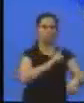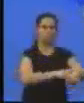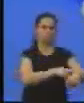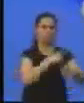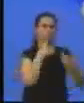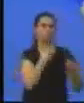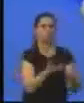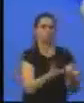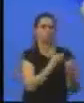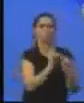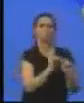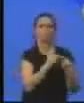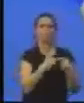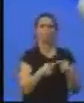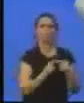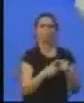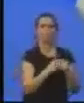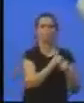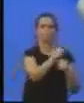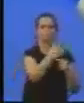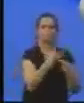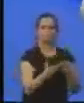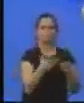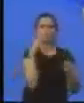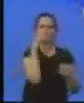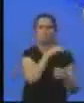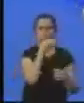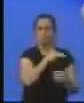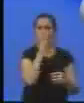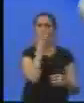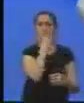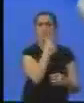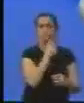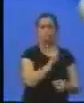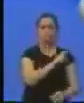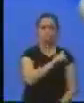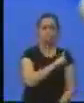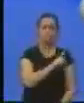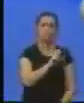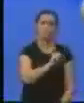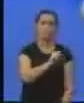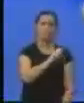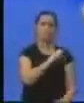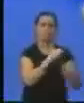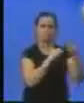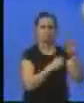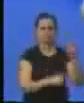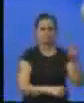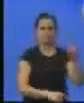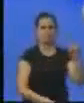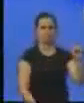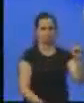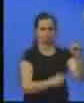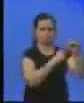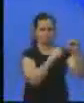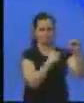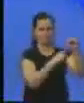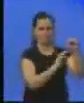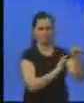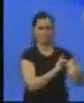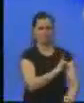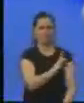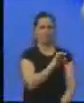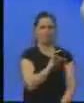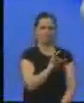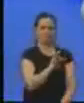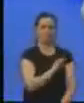eu gastei. Então, a velocidade é dada por ds dt. Bom, a gente está dizendo o quê? A